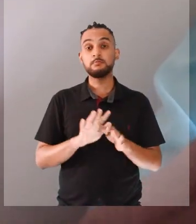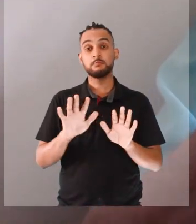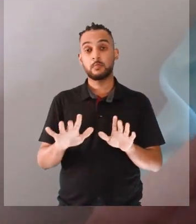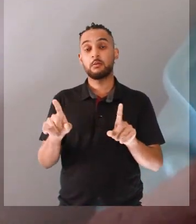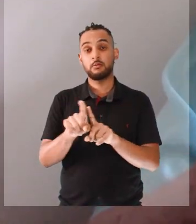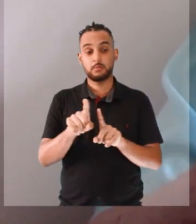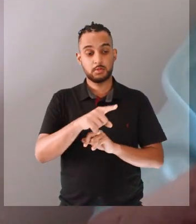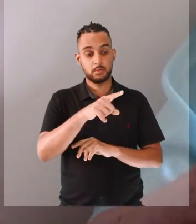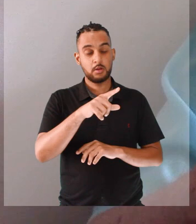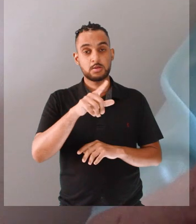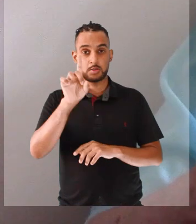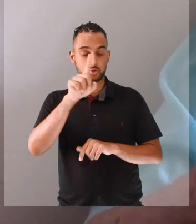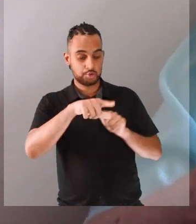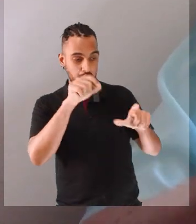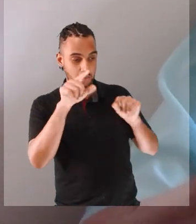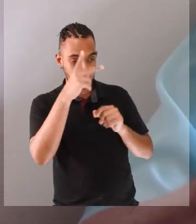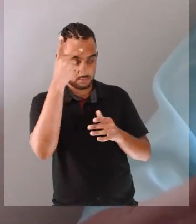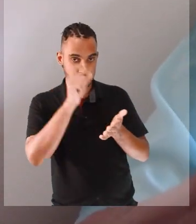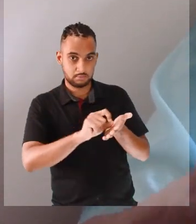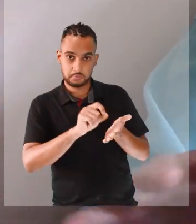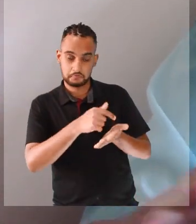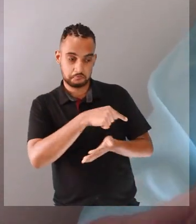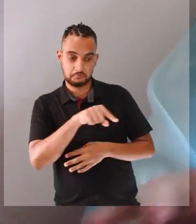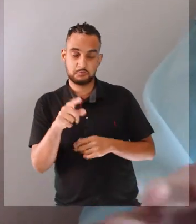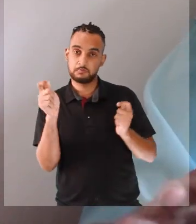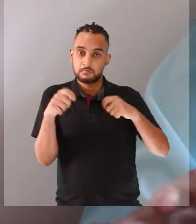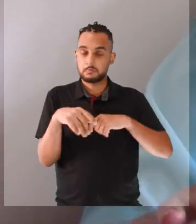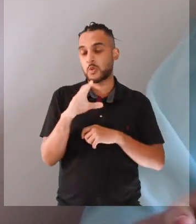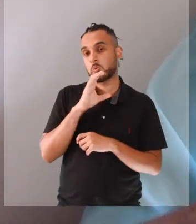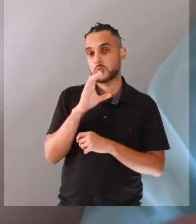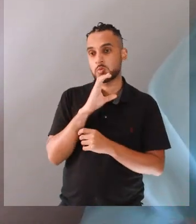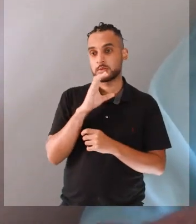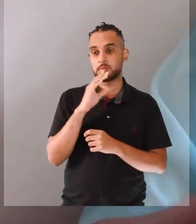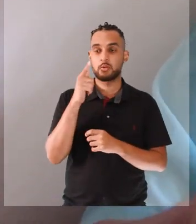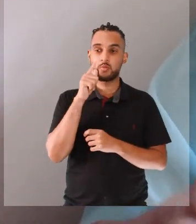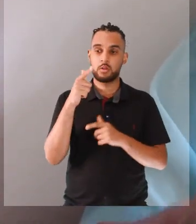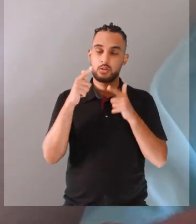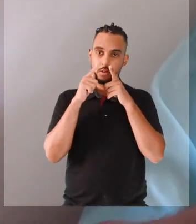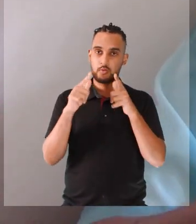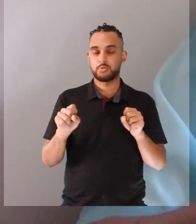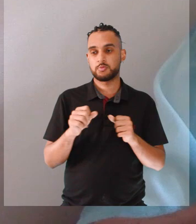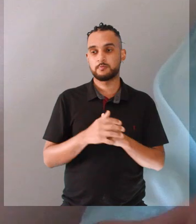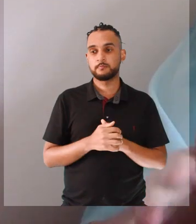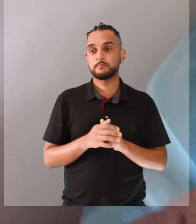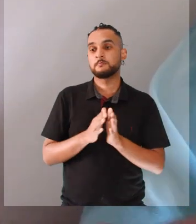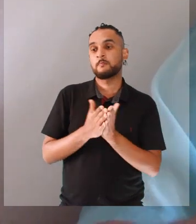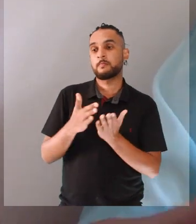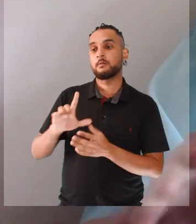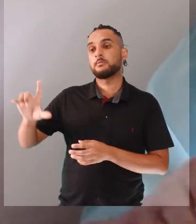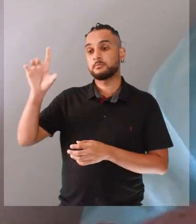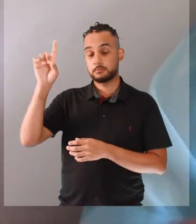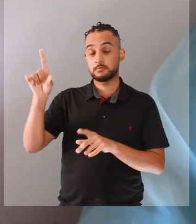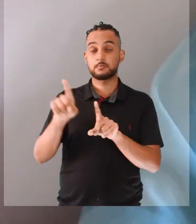que fosse escrito, mas deixou as pessoas que escreveram usar o seu